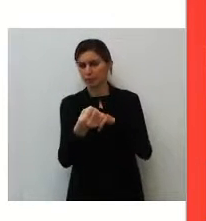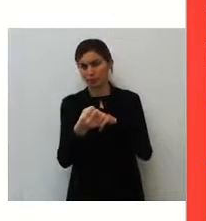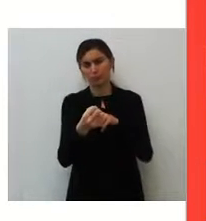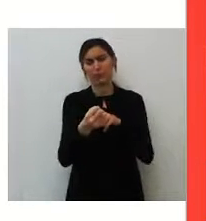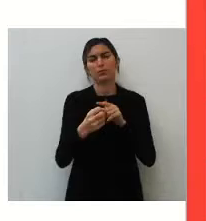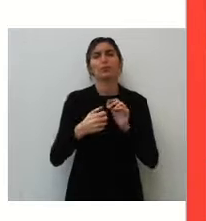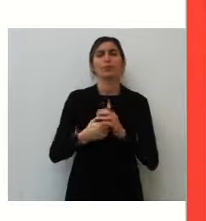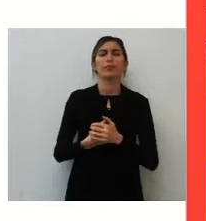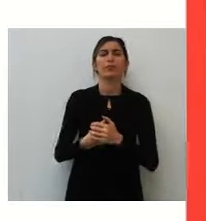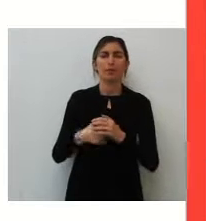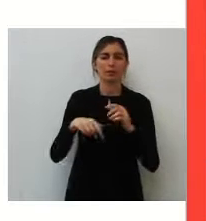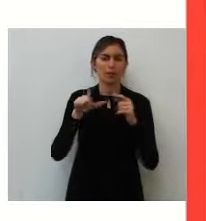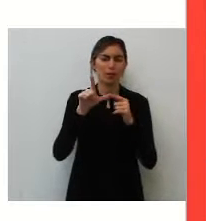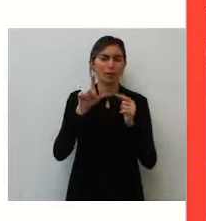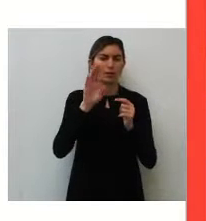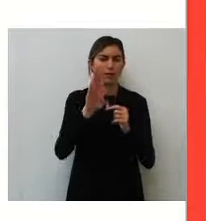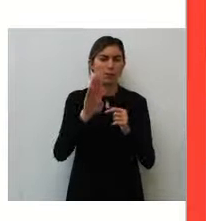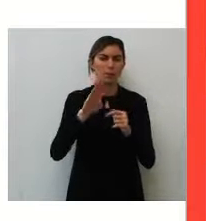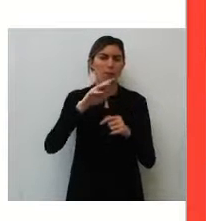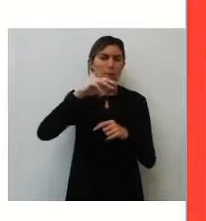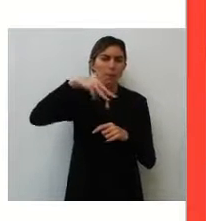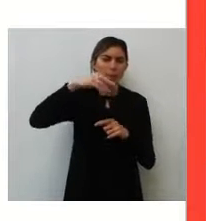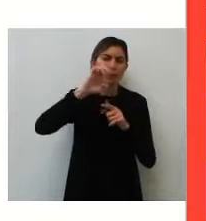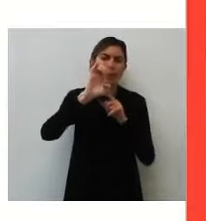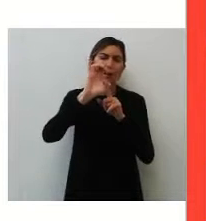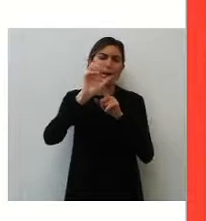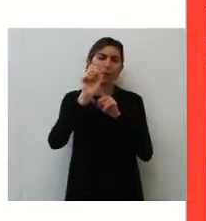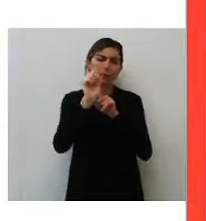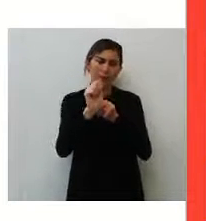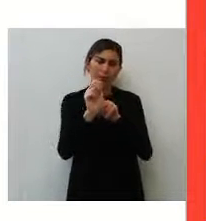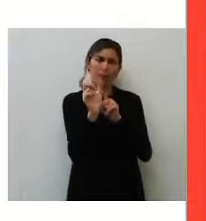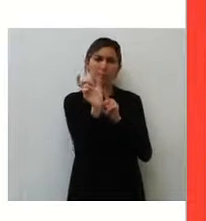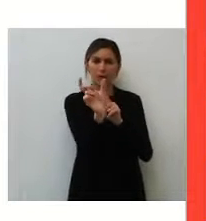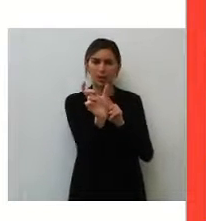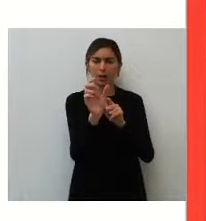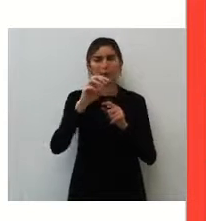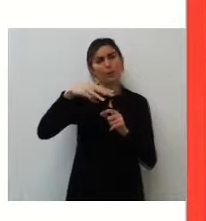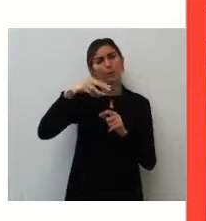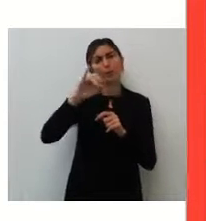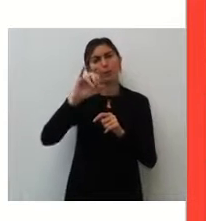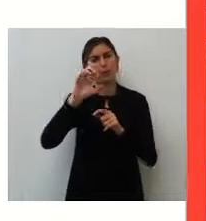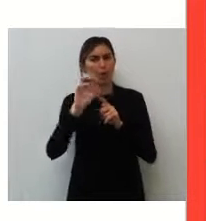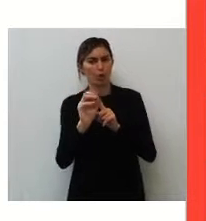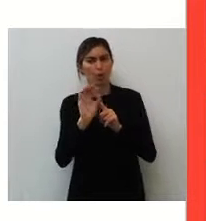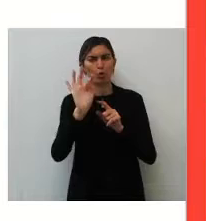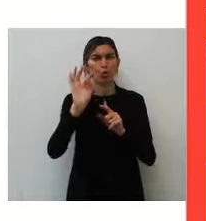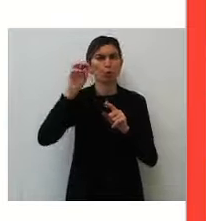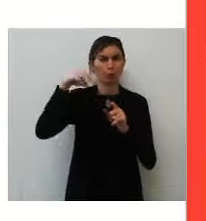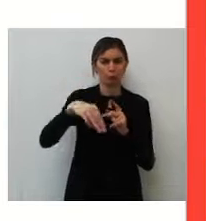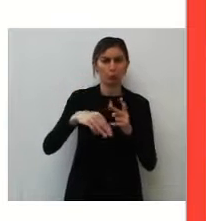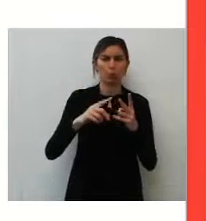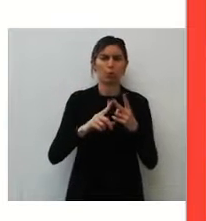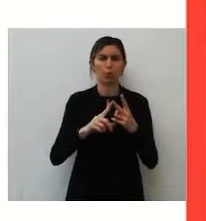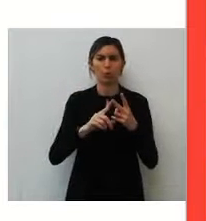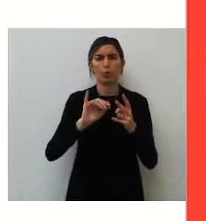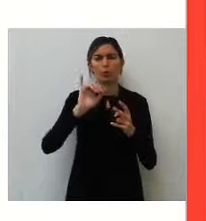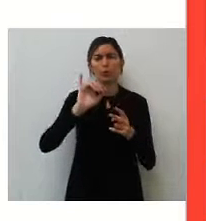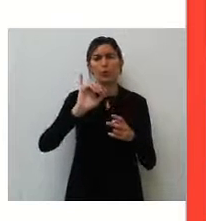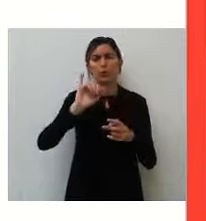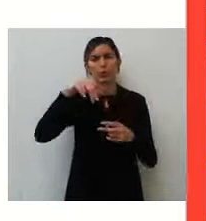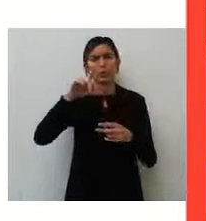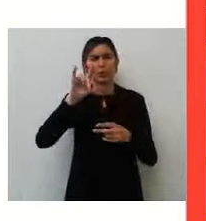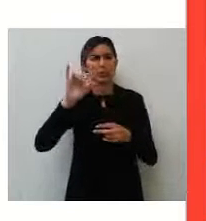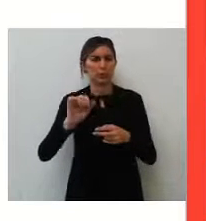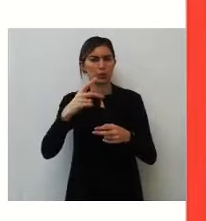ó letra b nem a palavra meio tom índice de sua